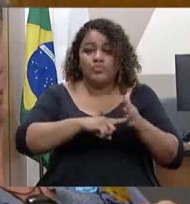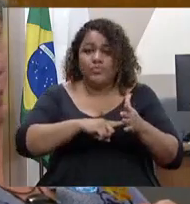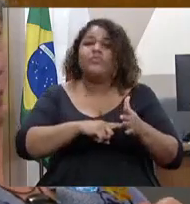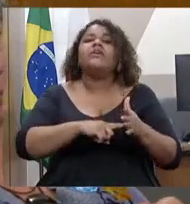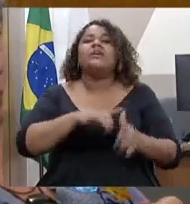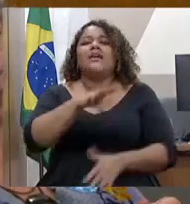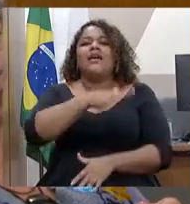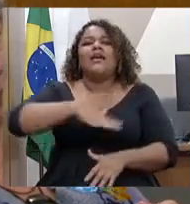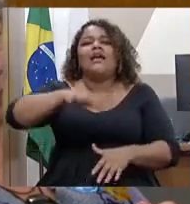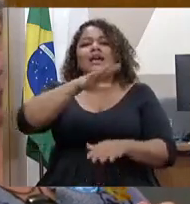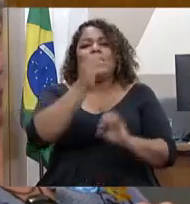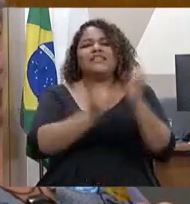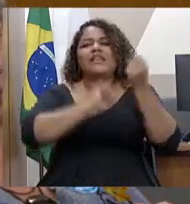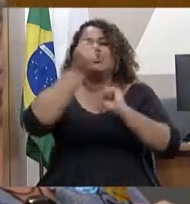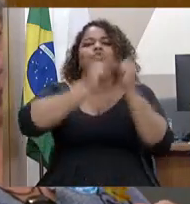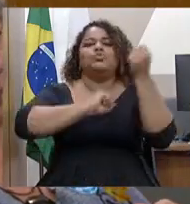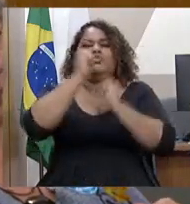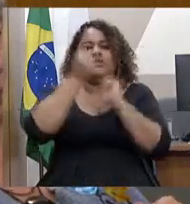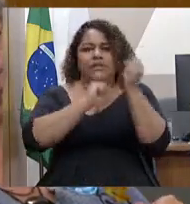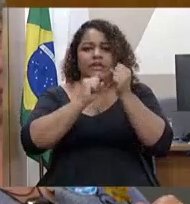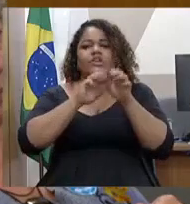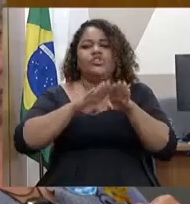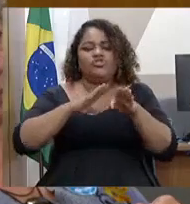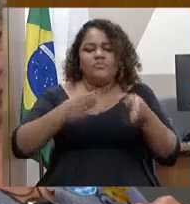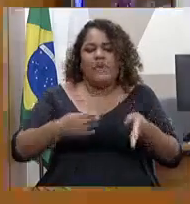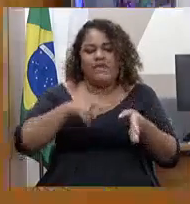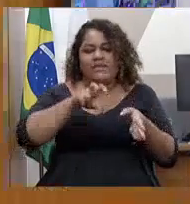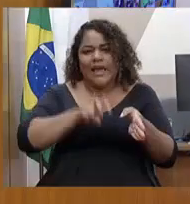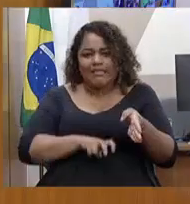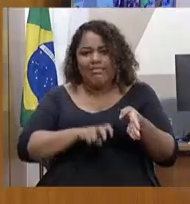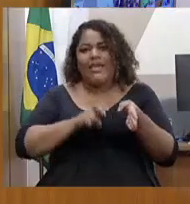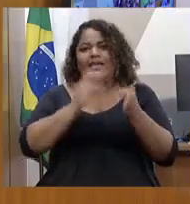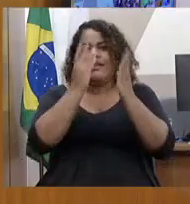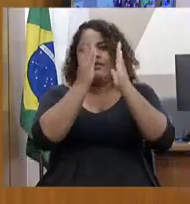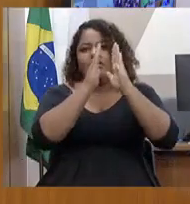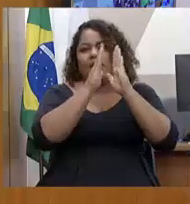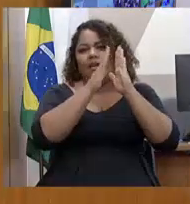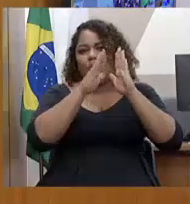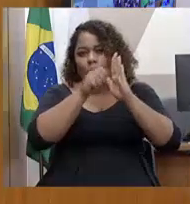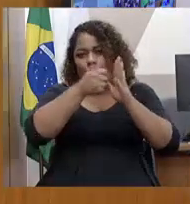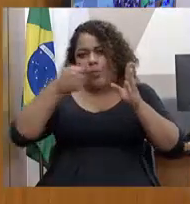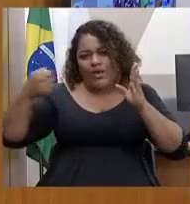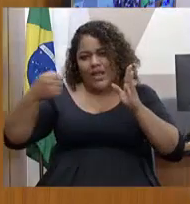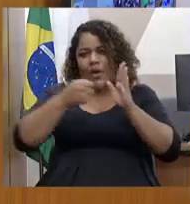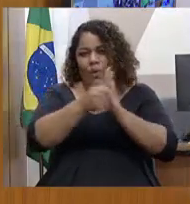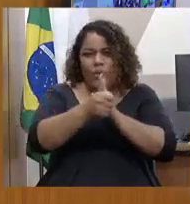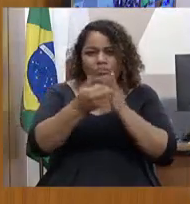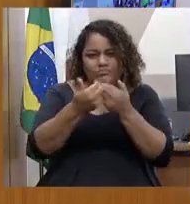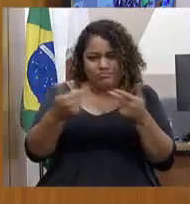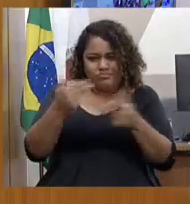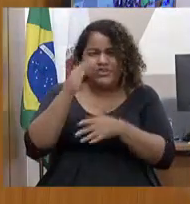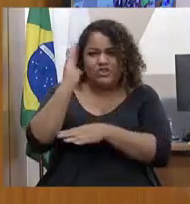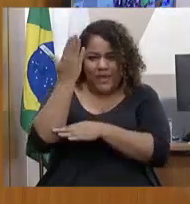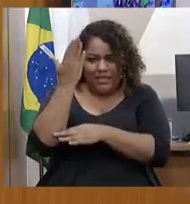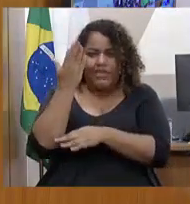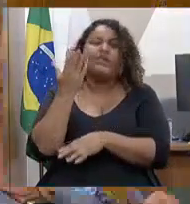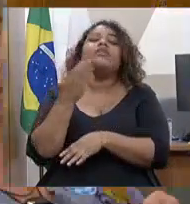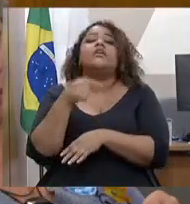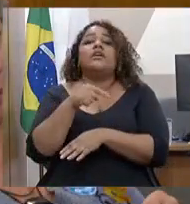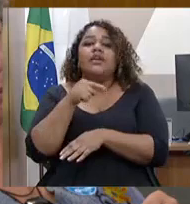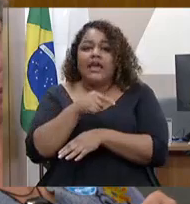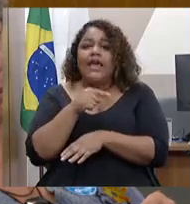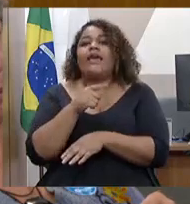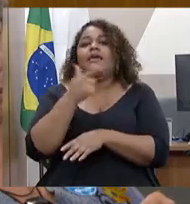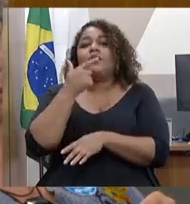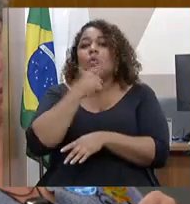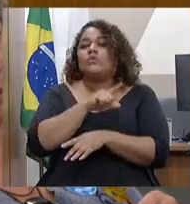Zé Carlos Então eu acho que assiste viu lá em Ubá eu tive lá a convite né